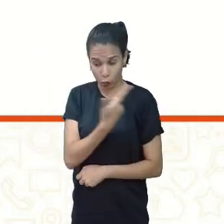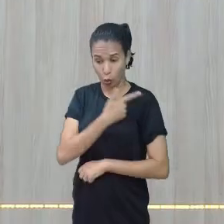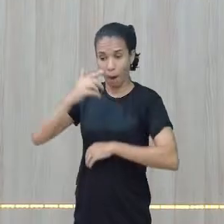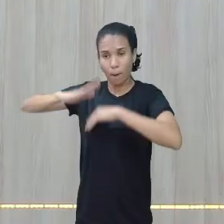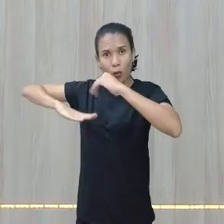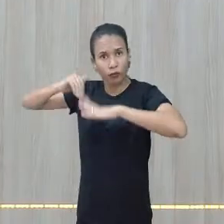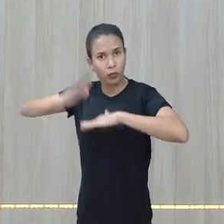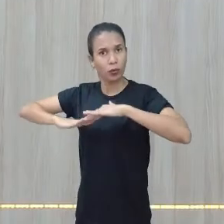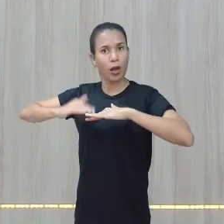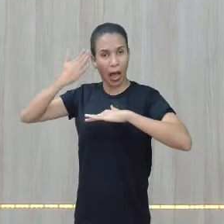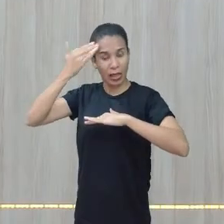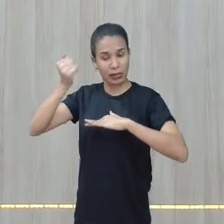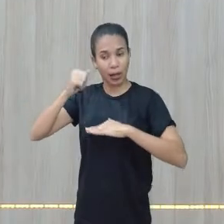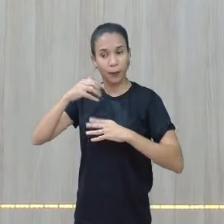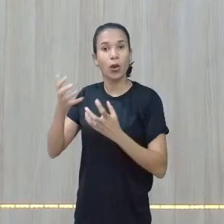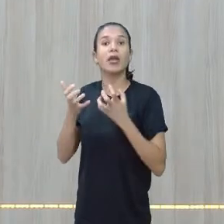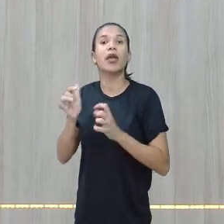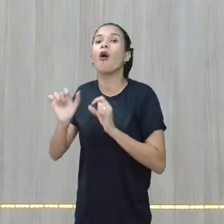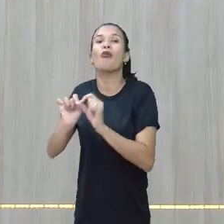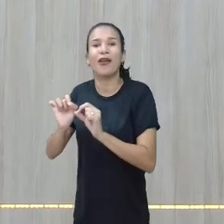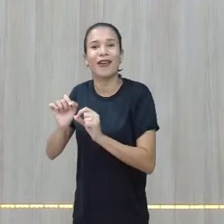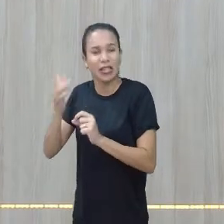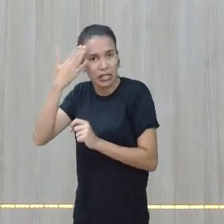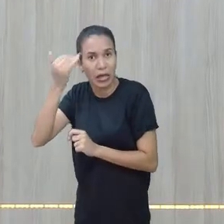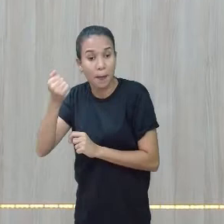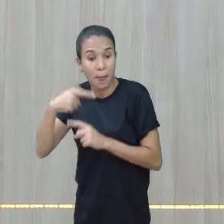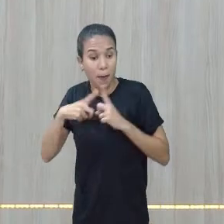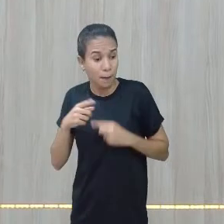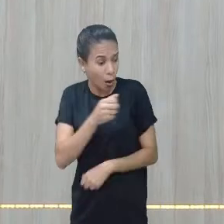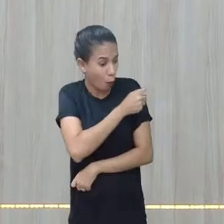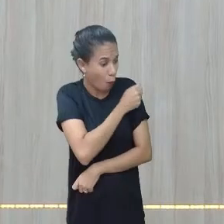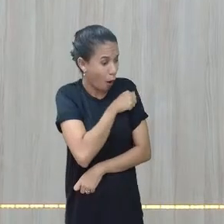gente sabe o que a gente quer, mas o estudante precisa se